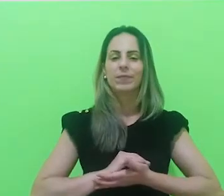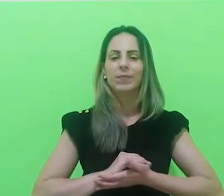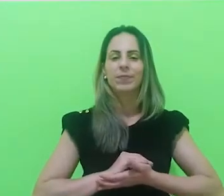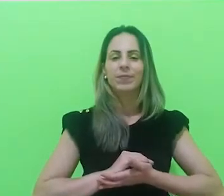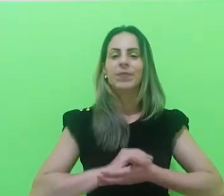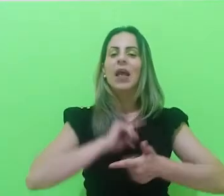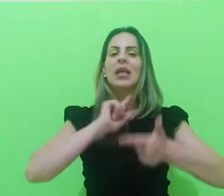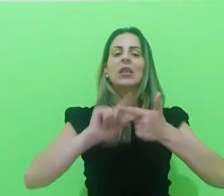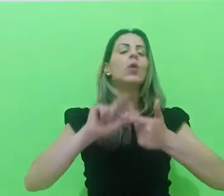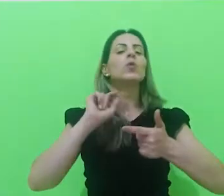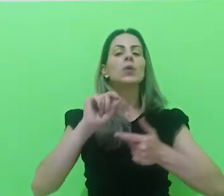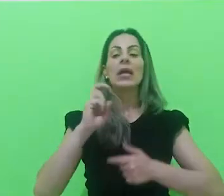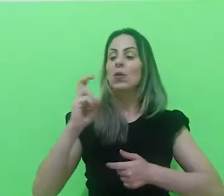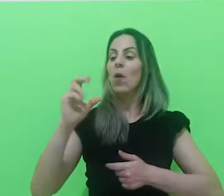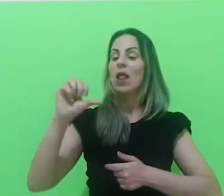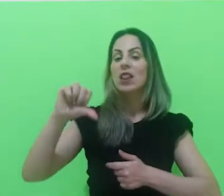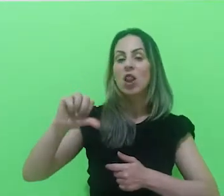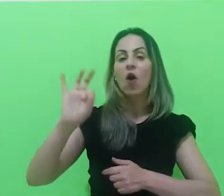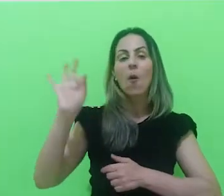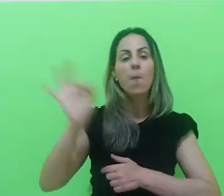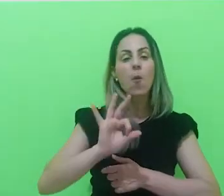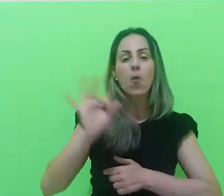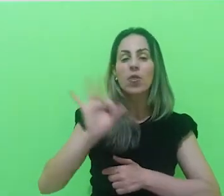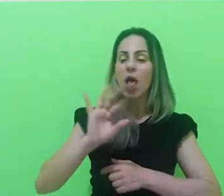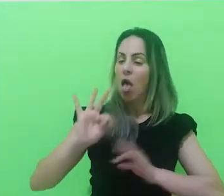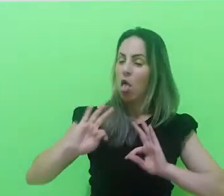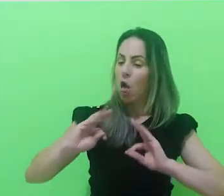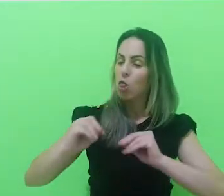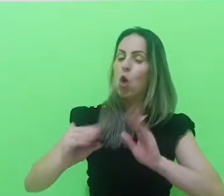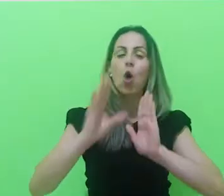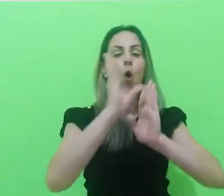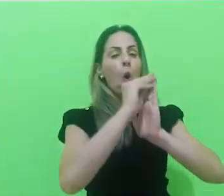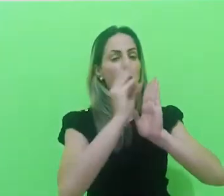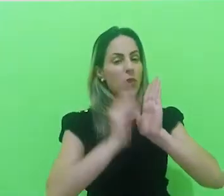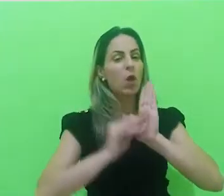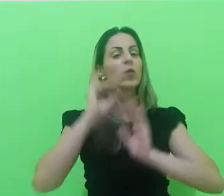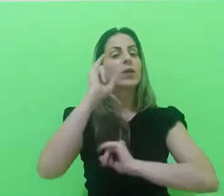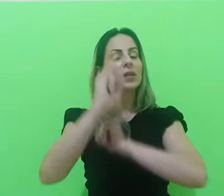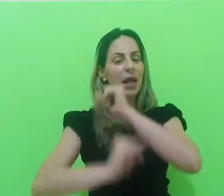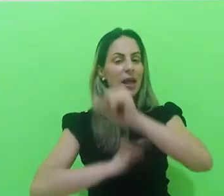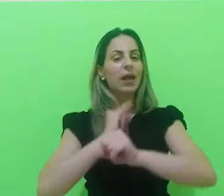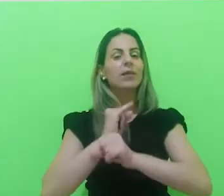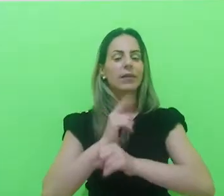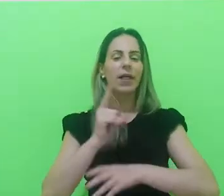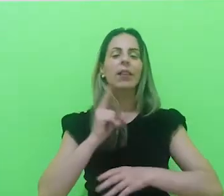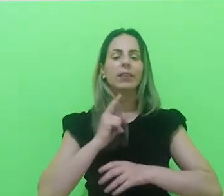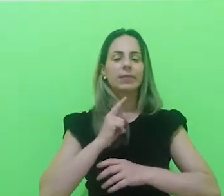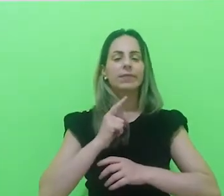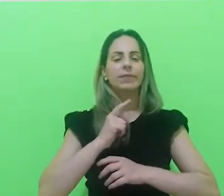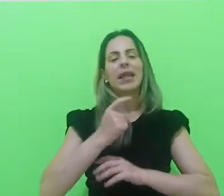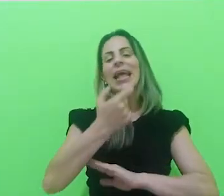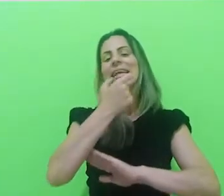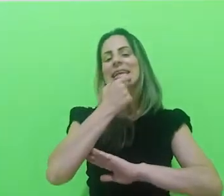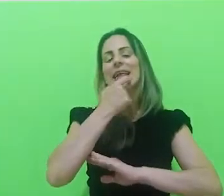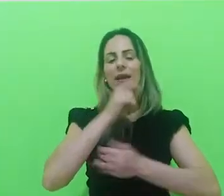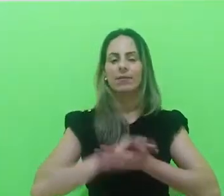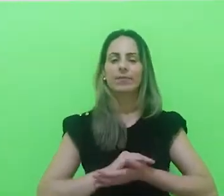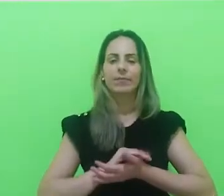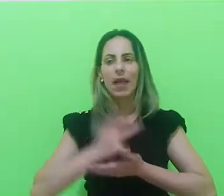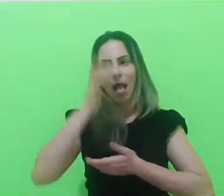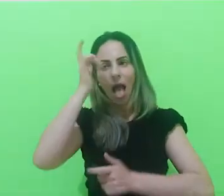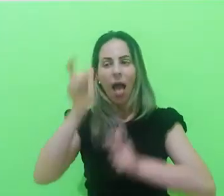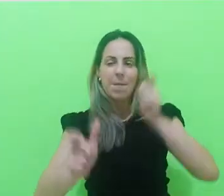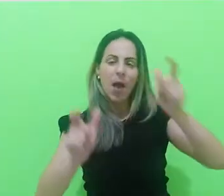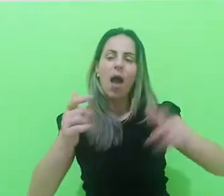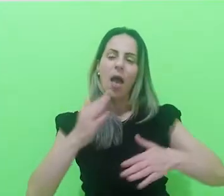importante, 59% de todo o conteúdo da internet também está em inglês. Então, aquelas pessoas que falam assim, bom, então